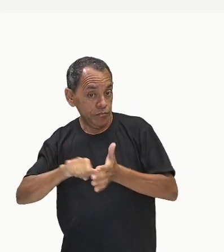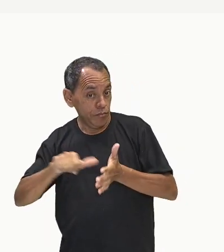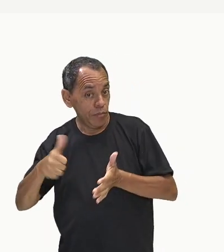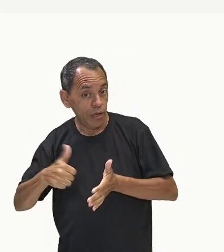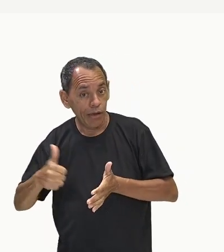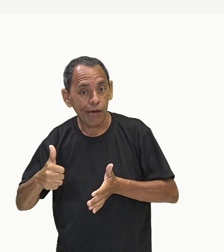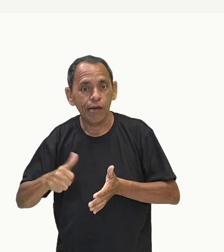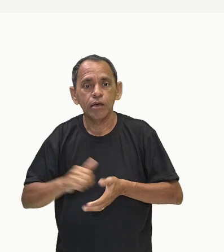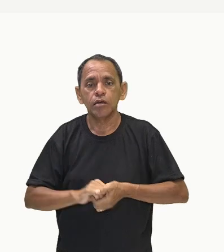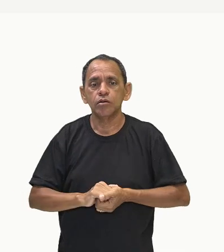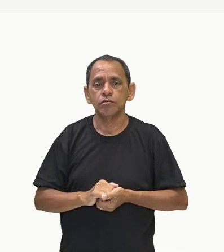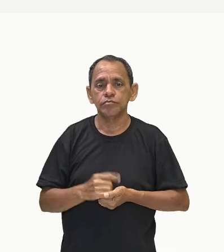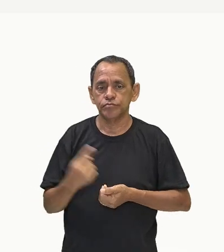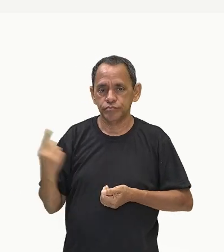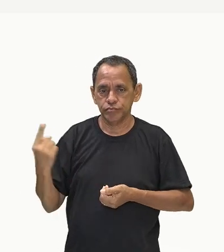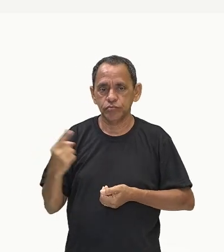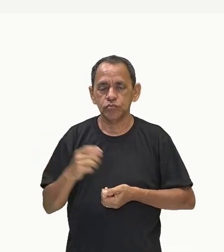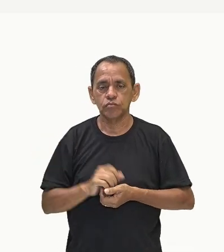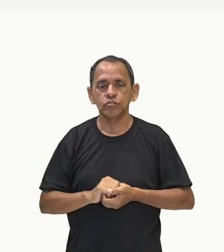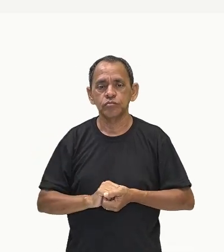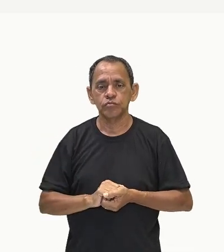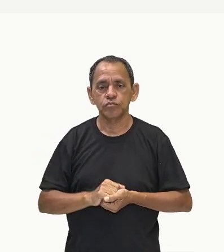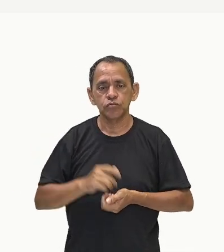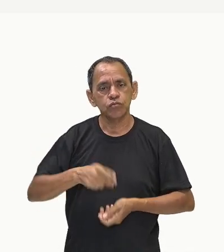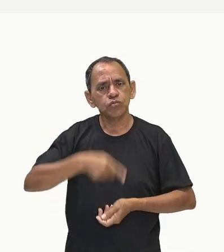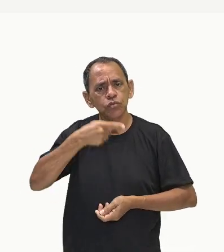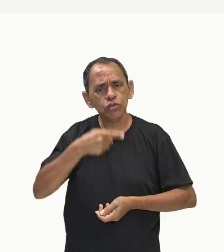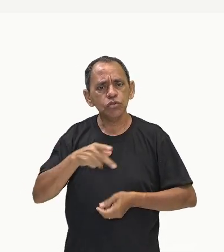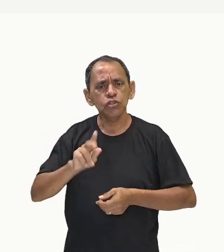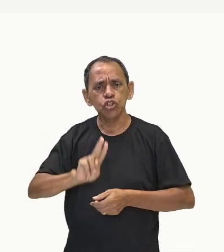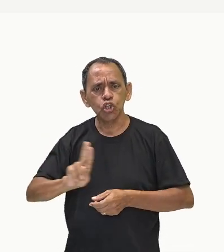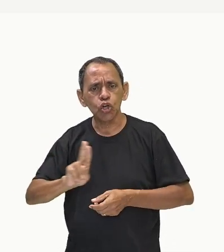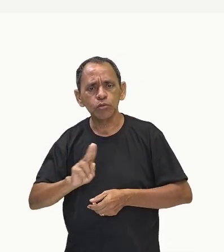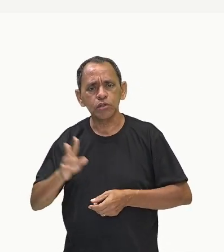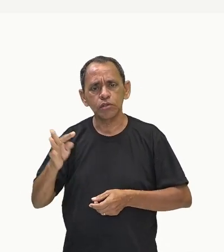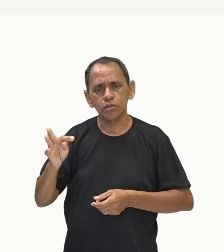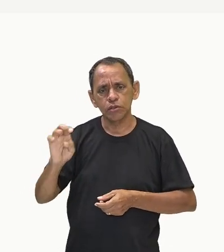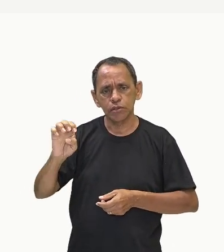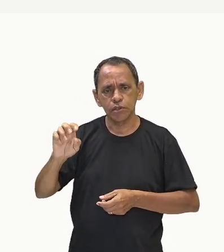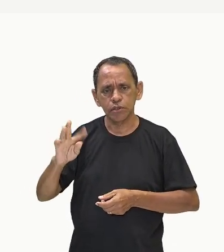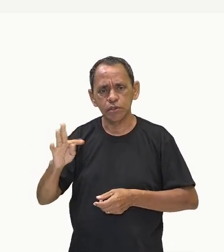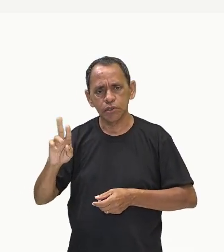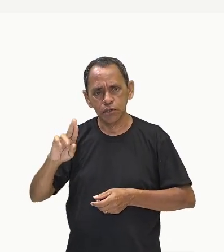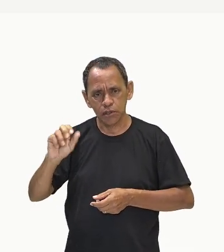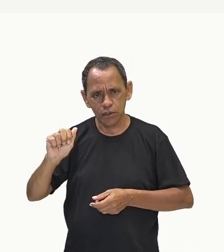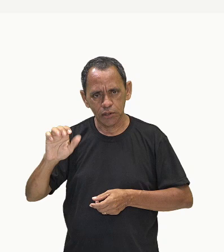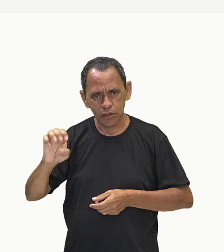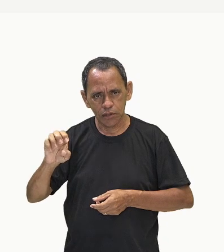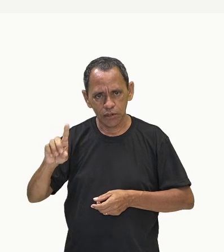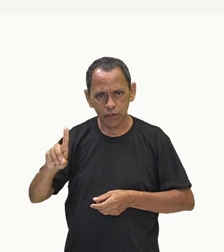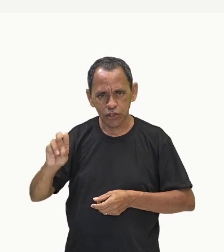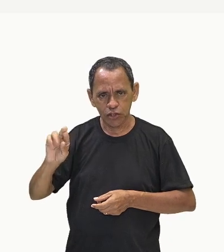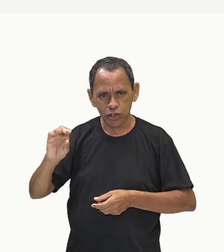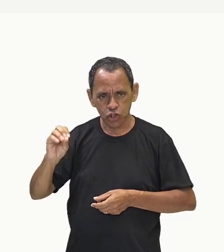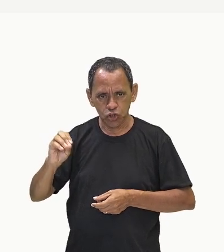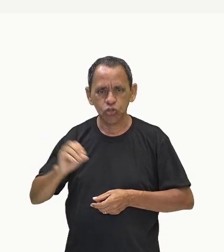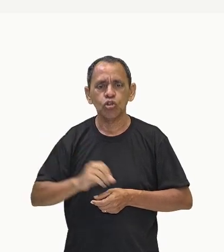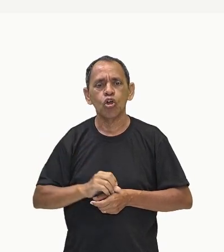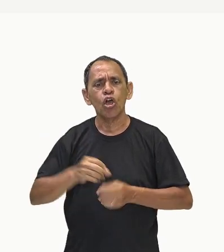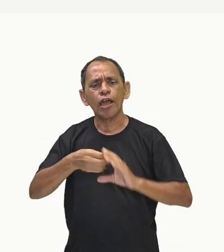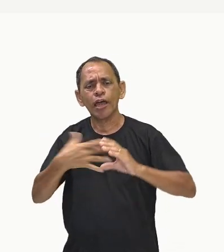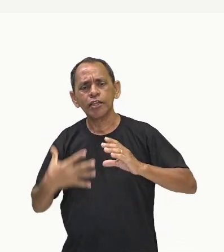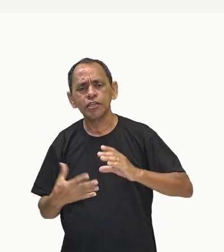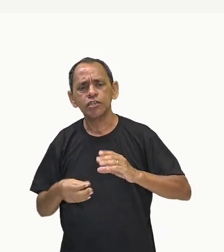O primeiro poliedro é o nosso tetraedro. Então, quais são suas características? É